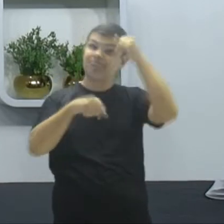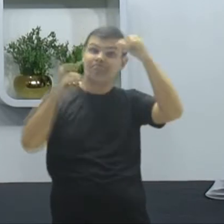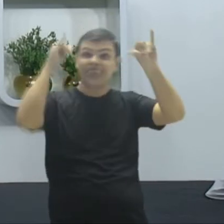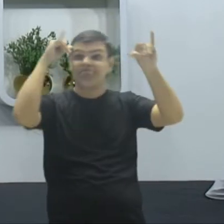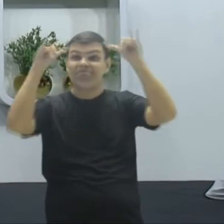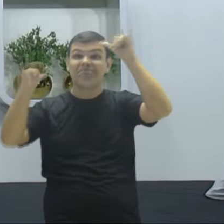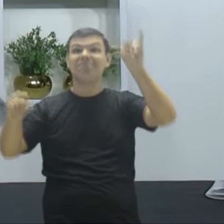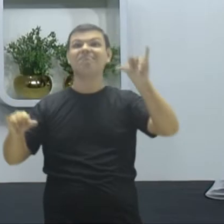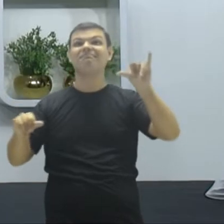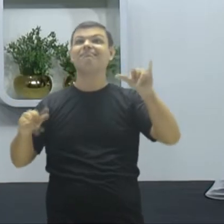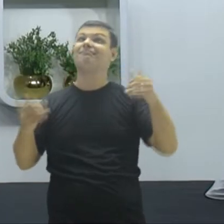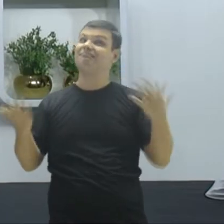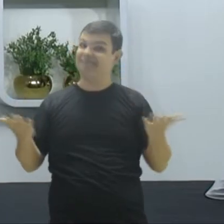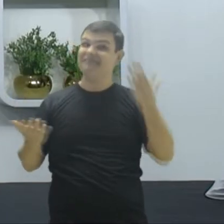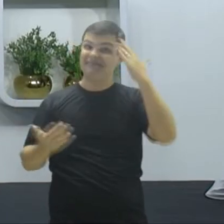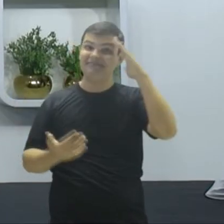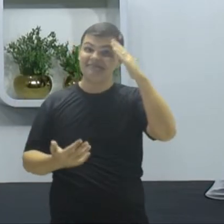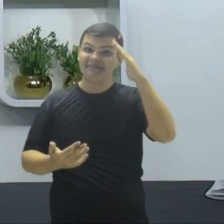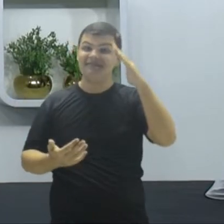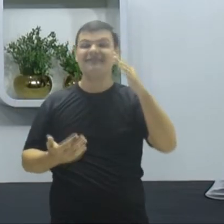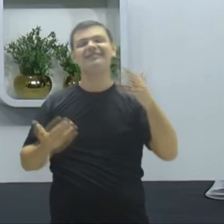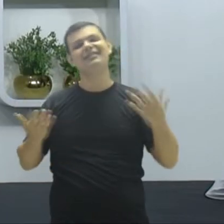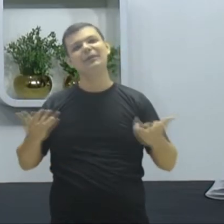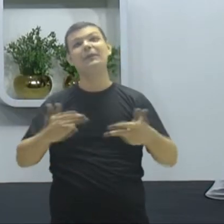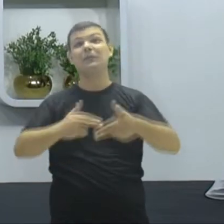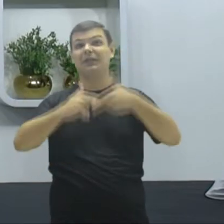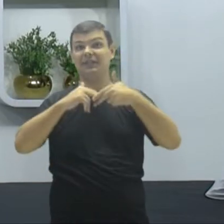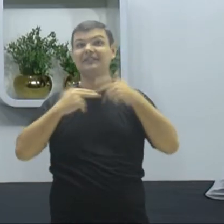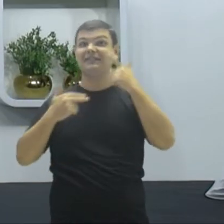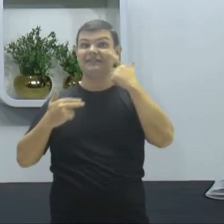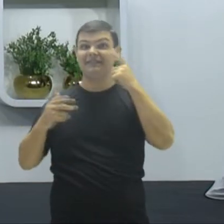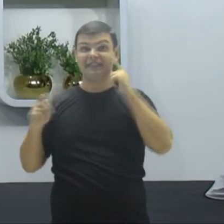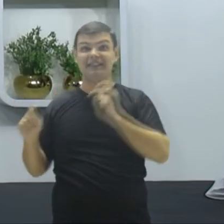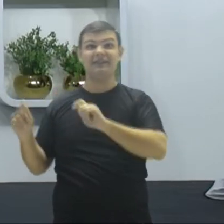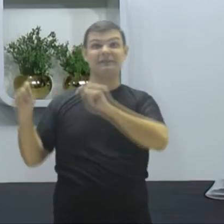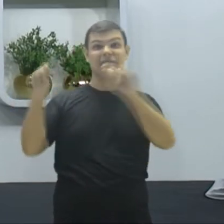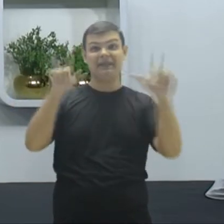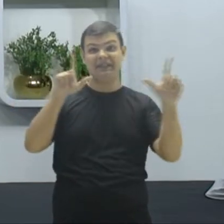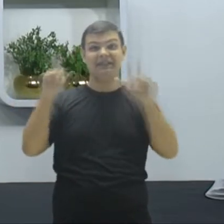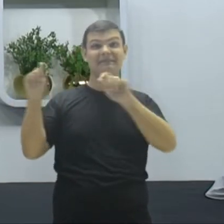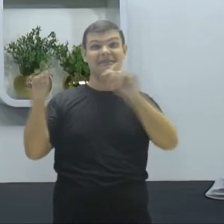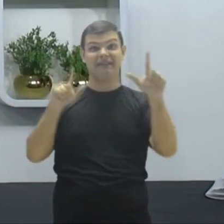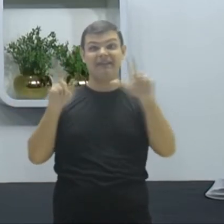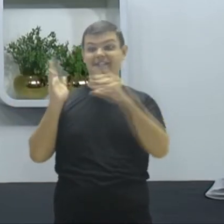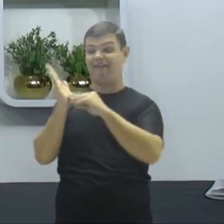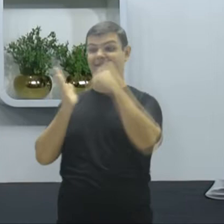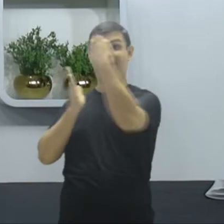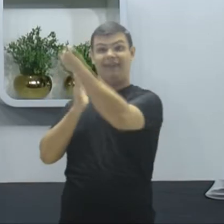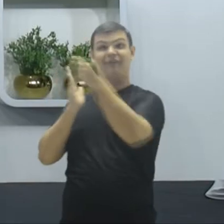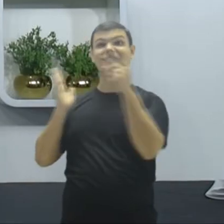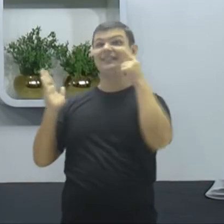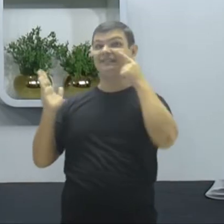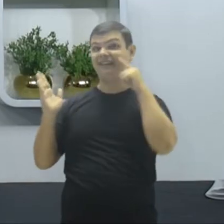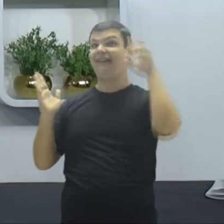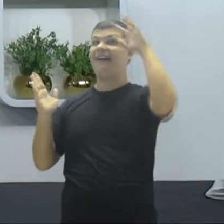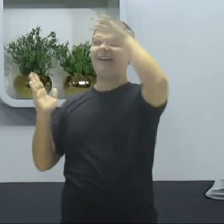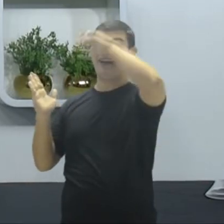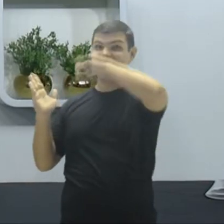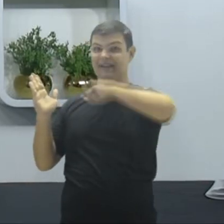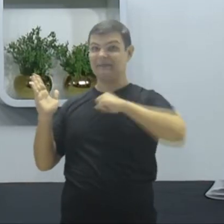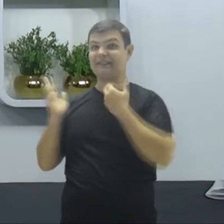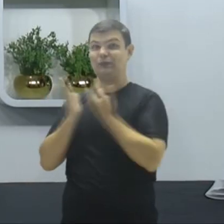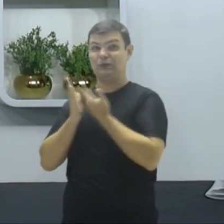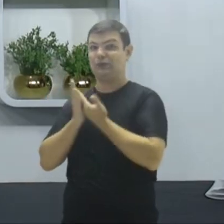para compreender um pouco o nosso exemplo? Por isso, vamos às nossas imagens, vamos ao nosso calendário, que nós vamos aprender e